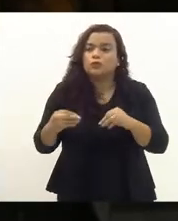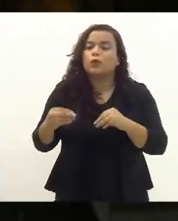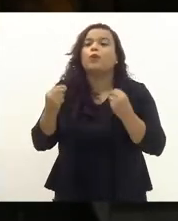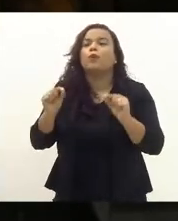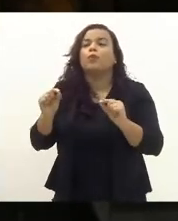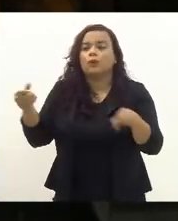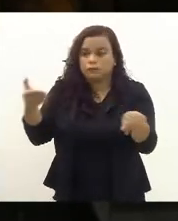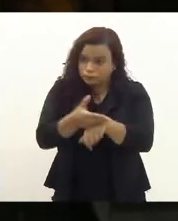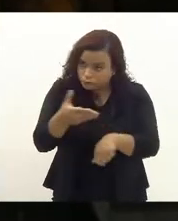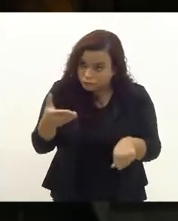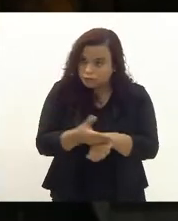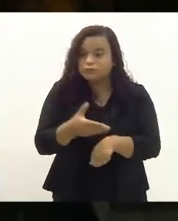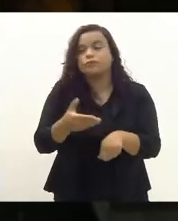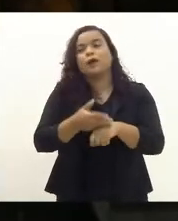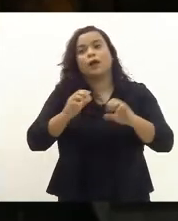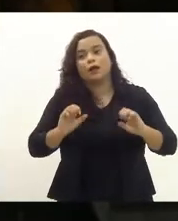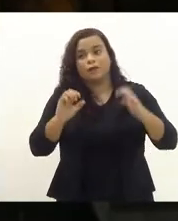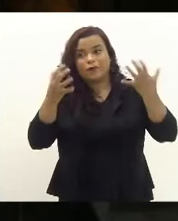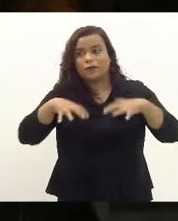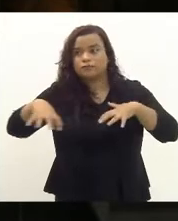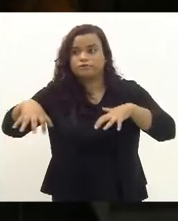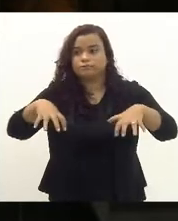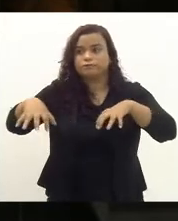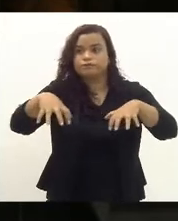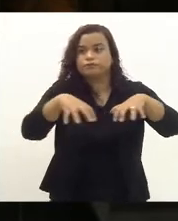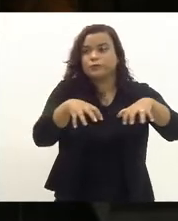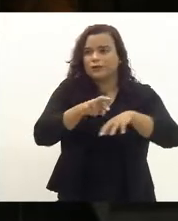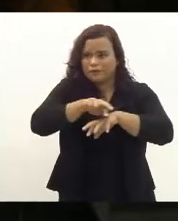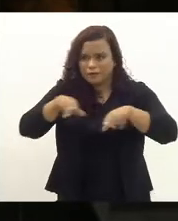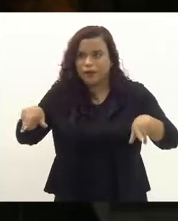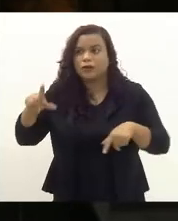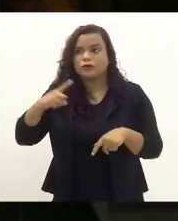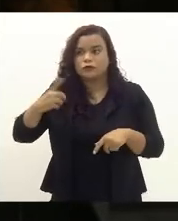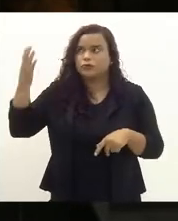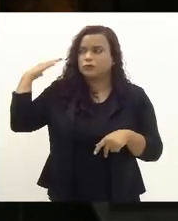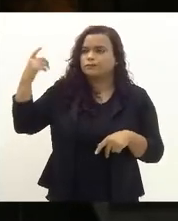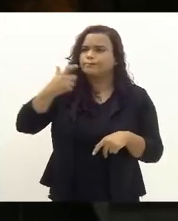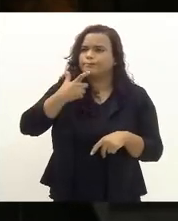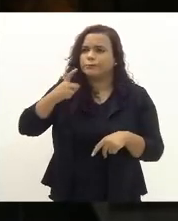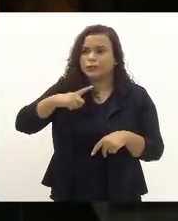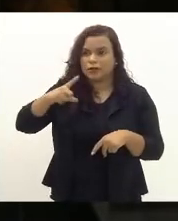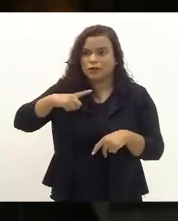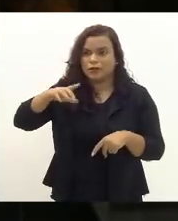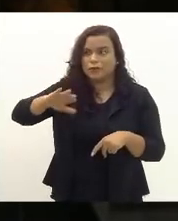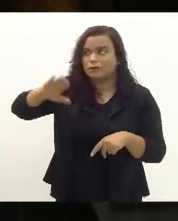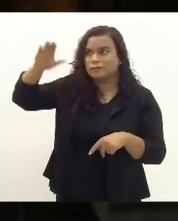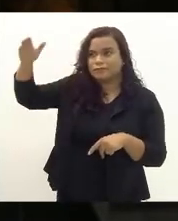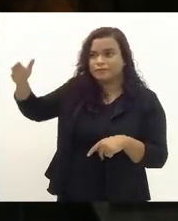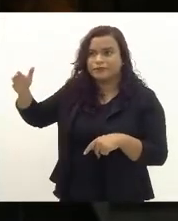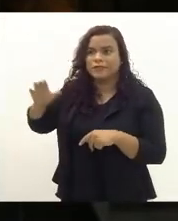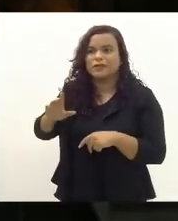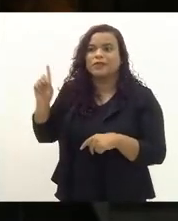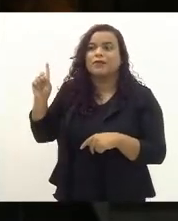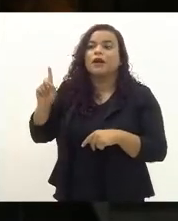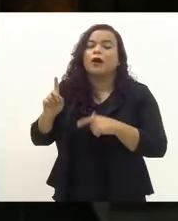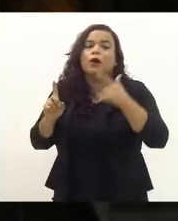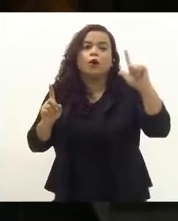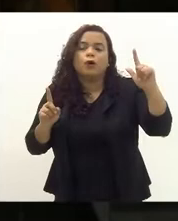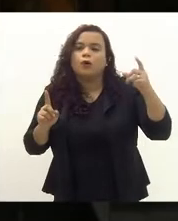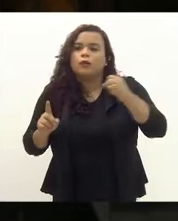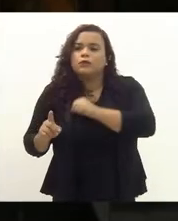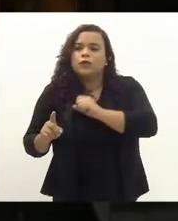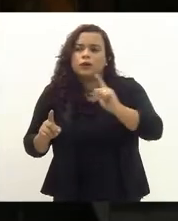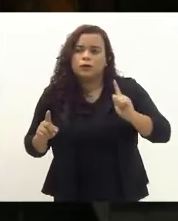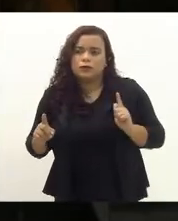participarem desses eventos descentralizados que estão acontecendo já aconteceu um na região serrana já aconteceu outro e São Gonçalo